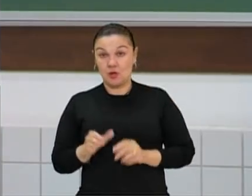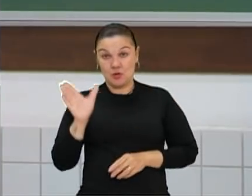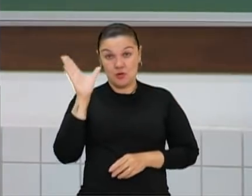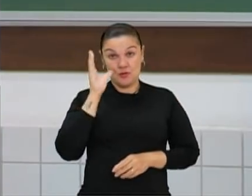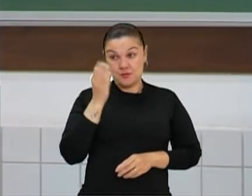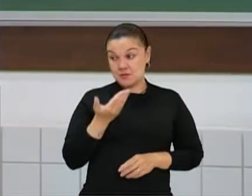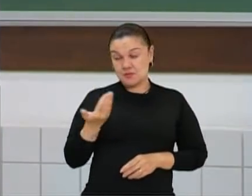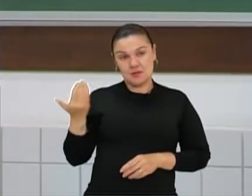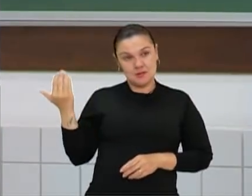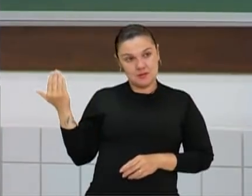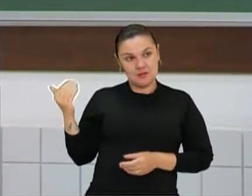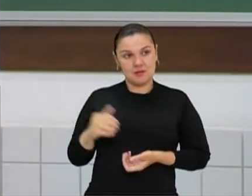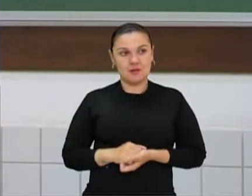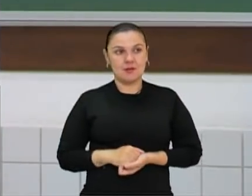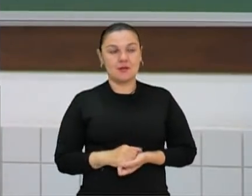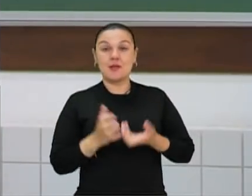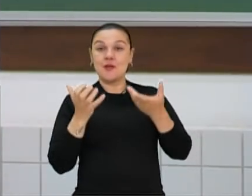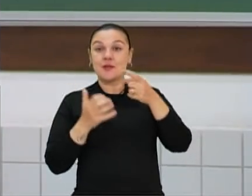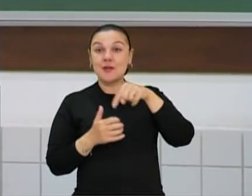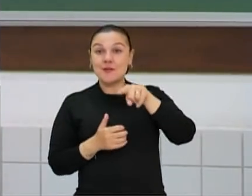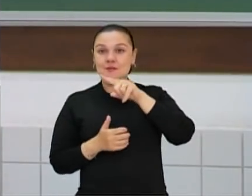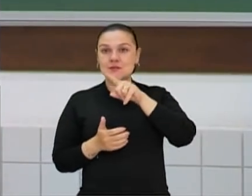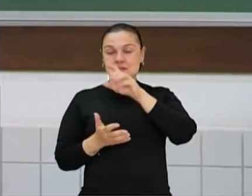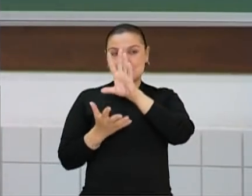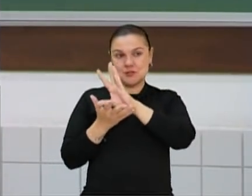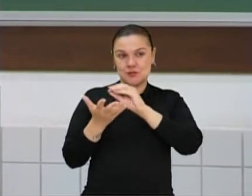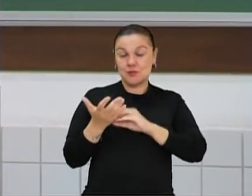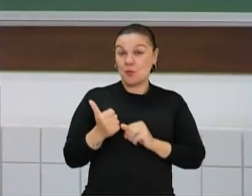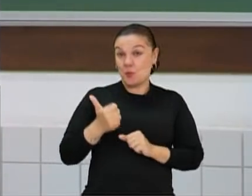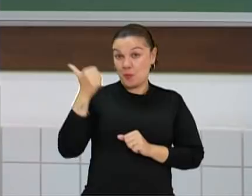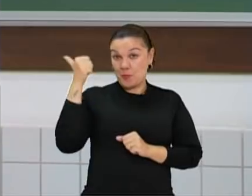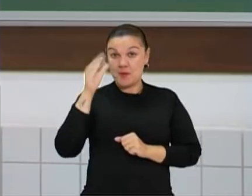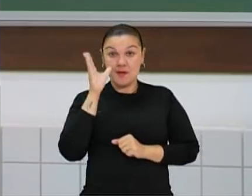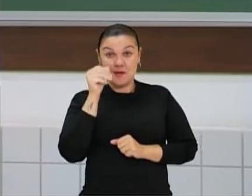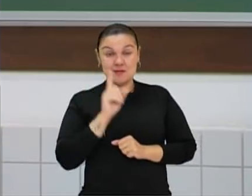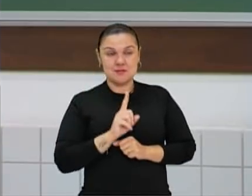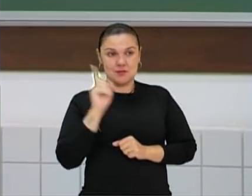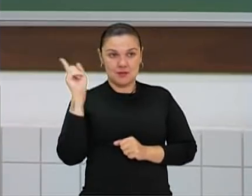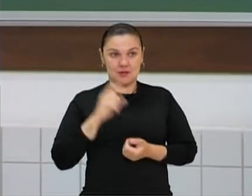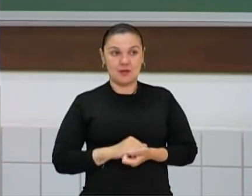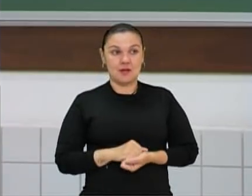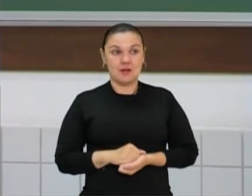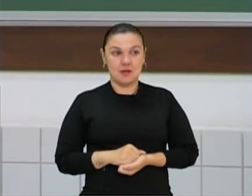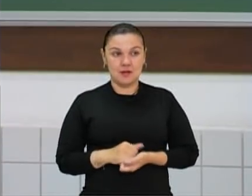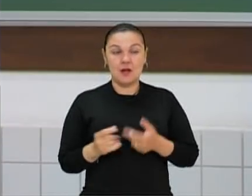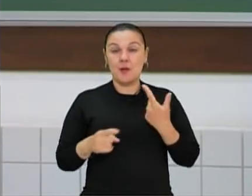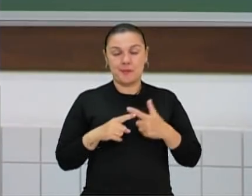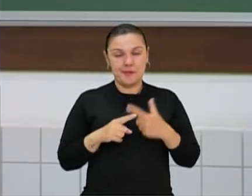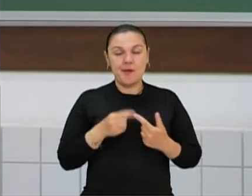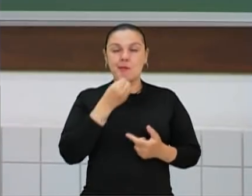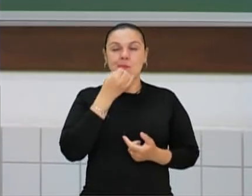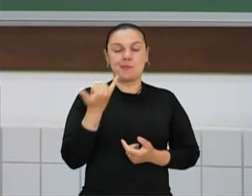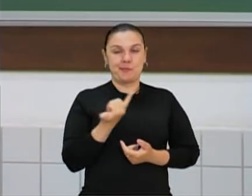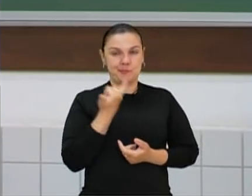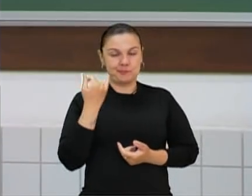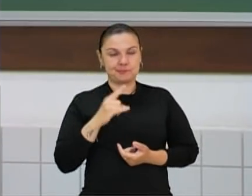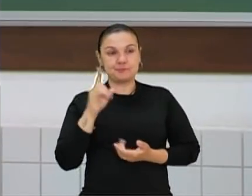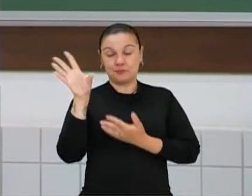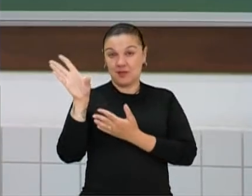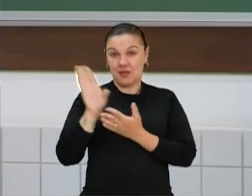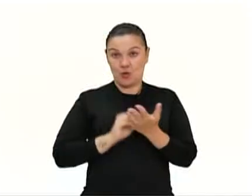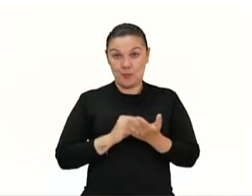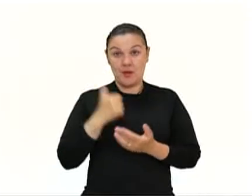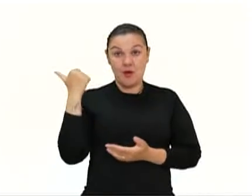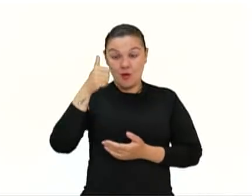estou trazendo essa informação e eu quero que vocês anotem essa curiosidade aí no caderno, porque é bom para ter. Então, a moda